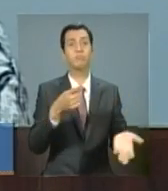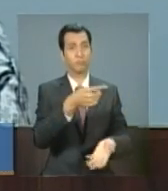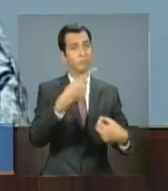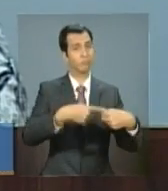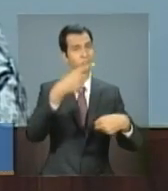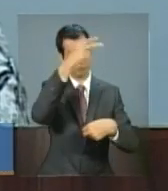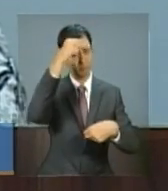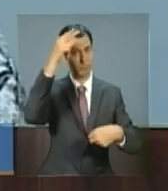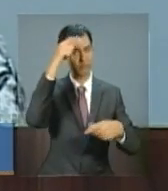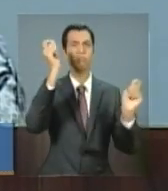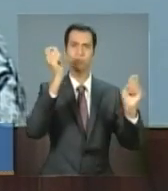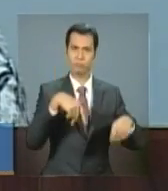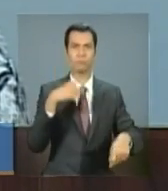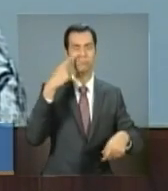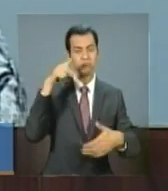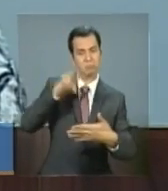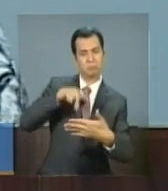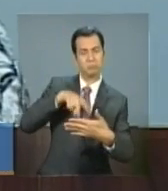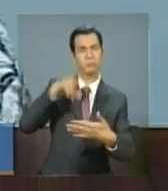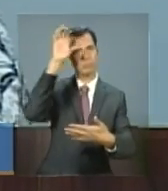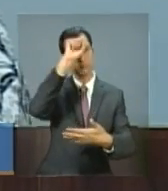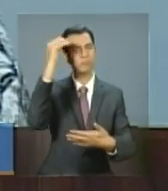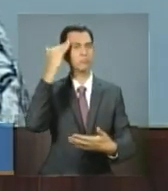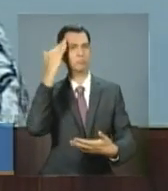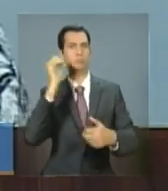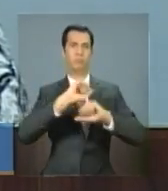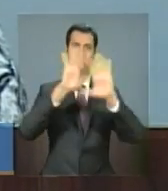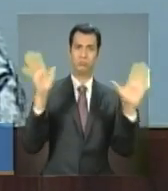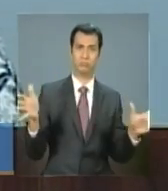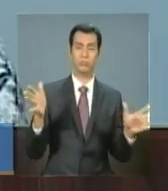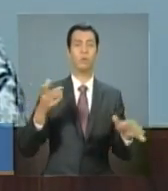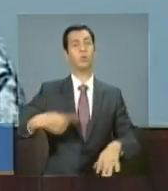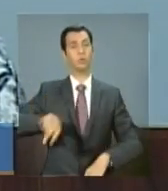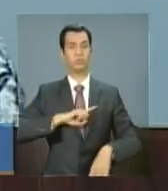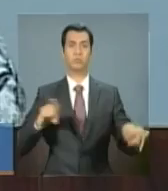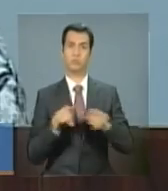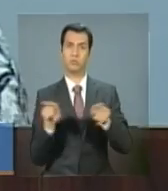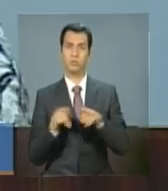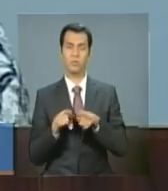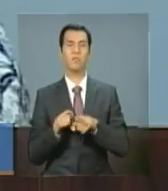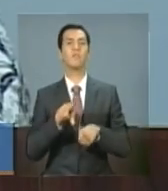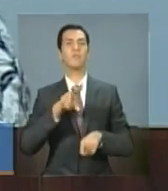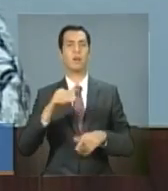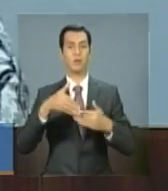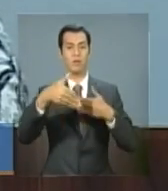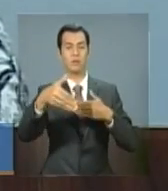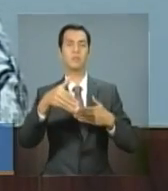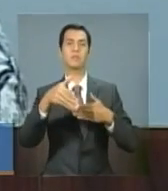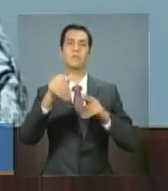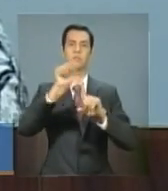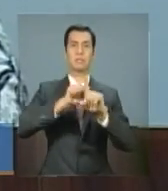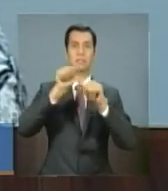partir de setembro, reorganizando as estimativas municipais. Significa o quê? que o teto que existe para a